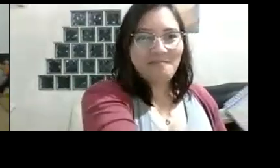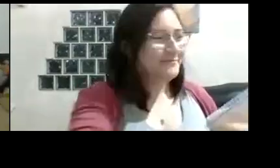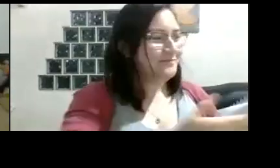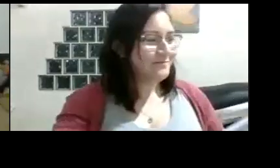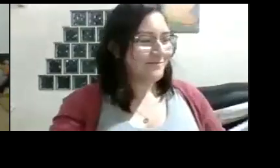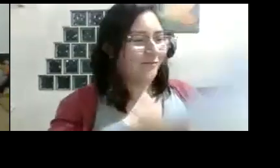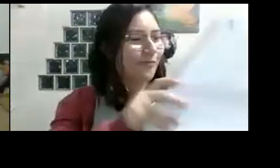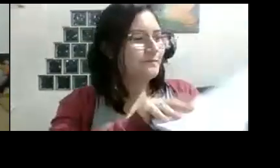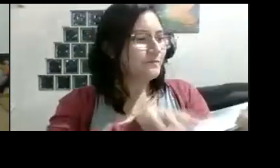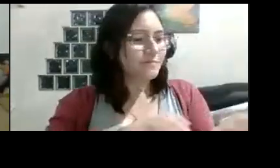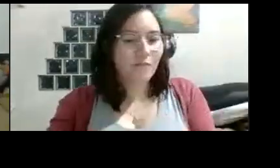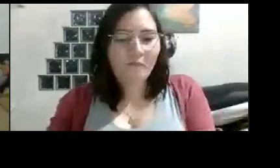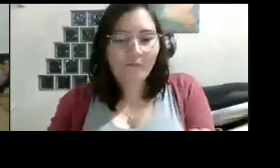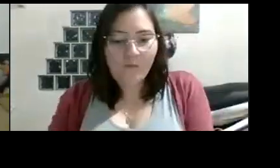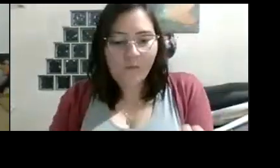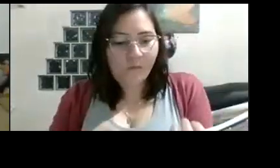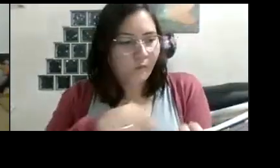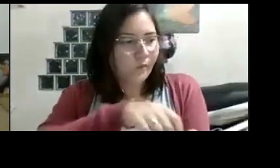Cara, é muito legal essas coisas.